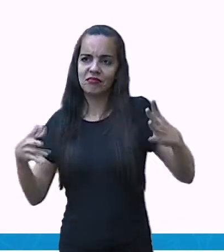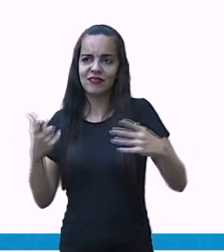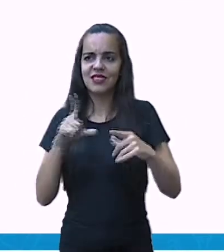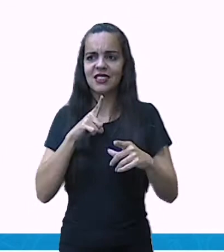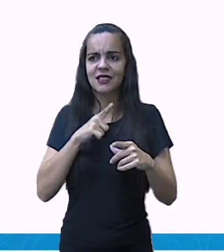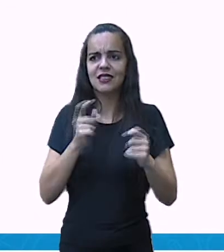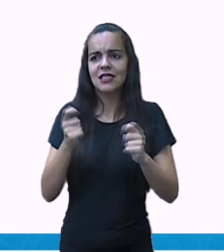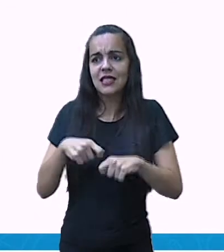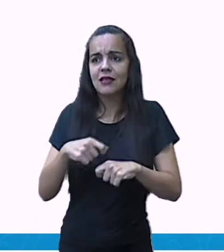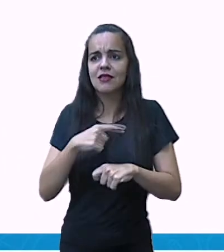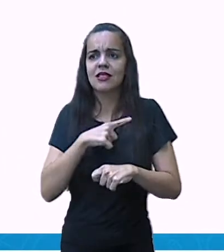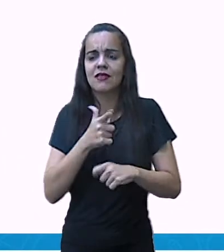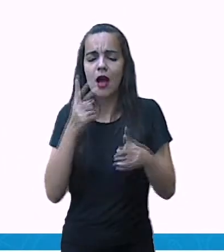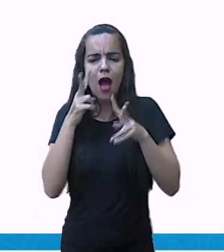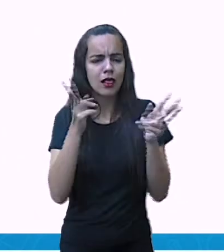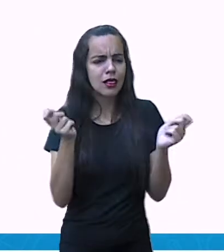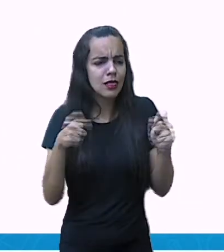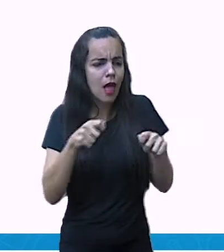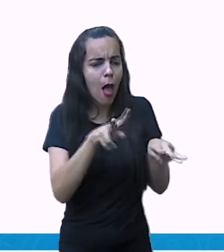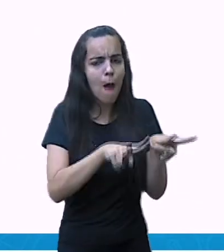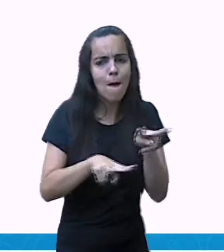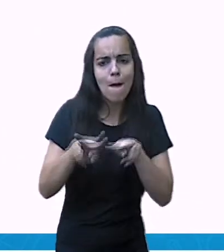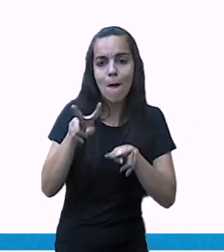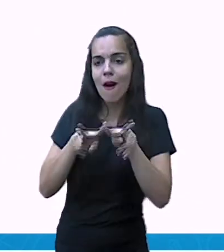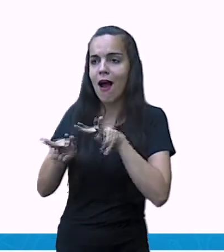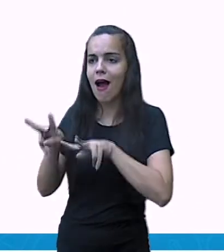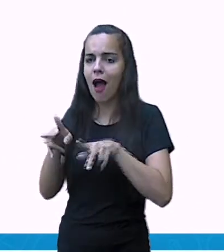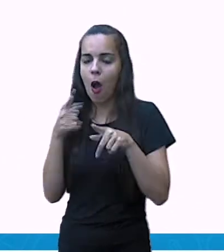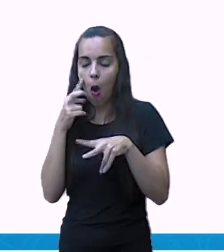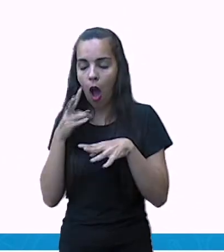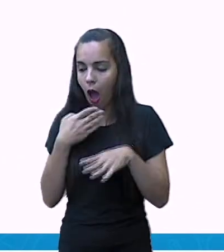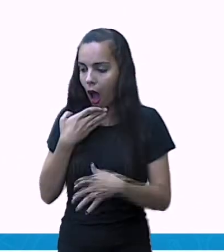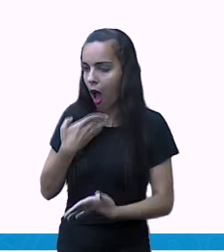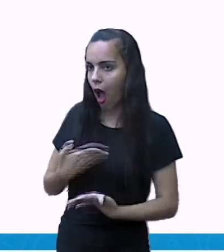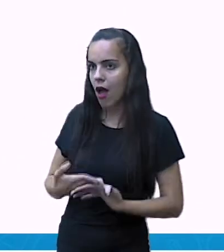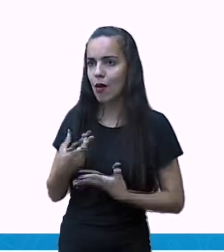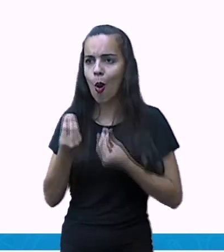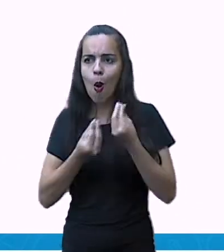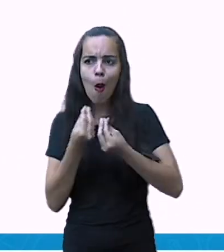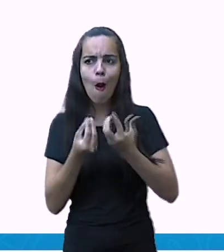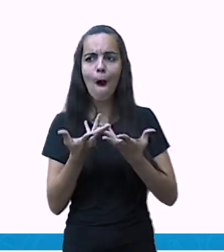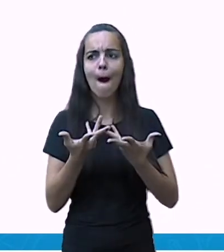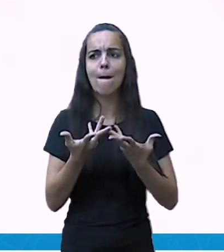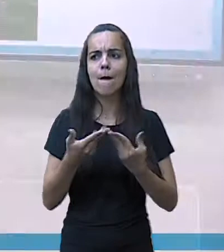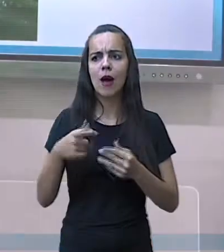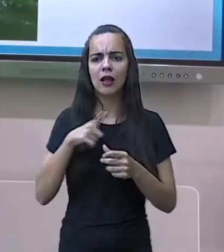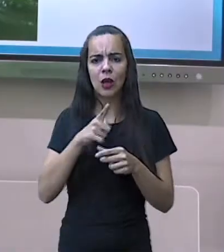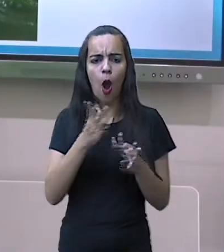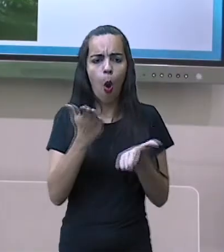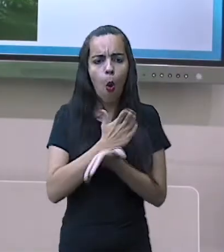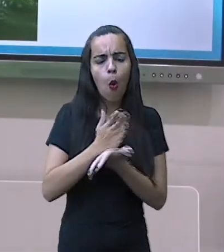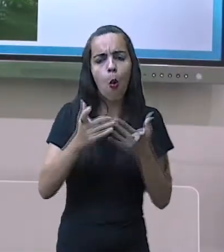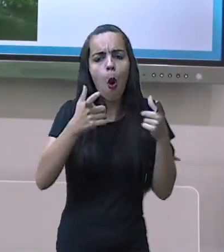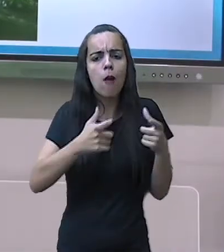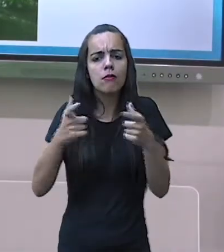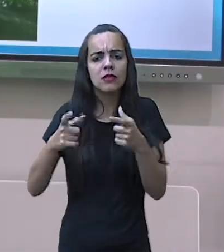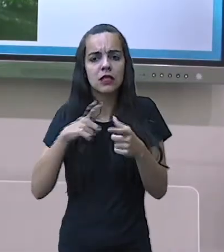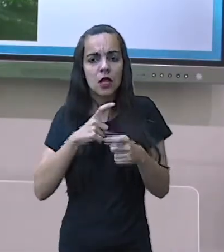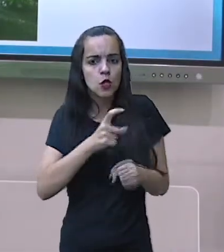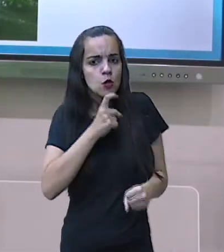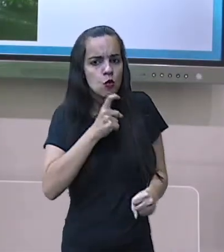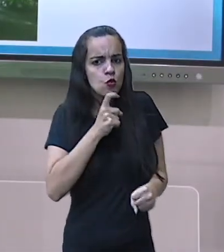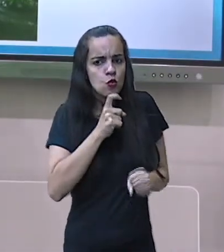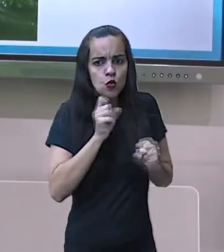E nós podemos observar rios, inclusive, em parte do ano eles vão estar congelados.